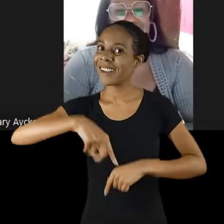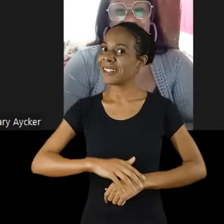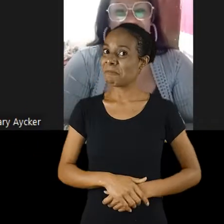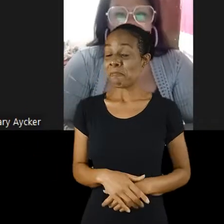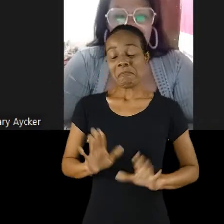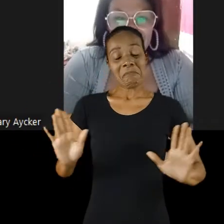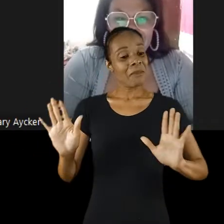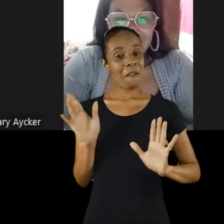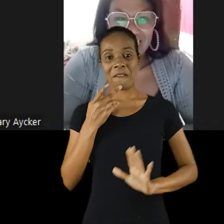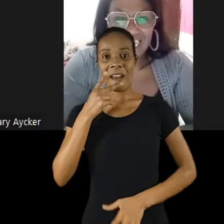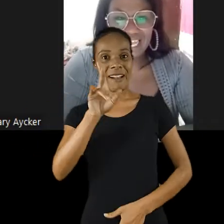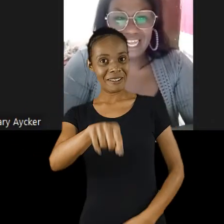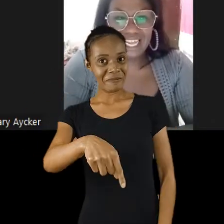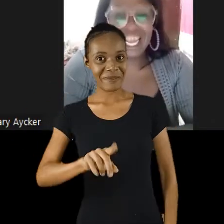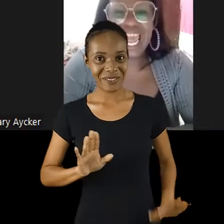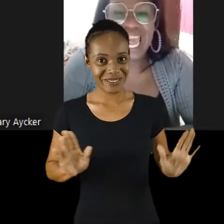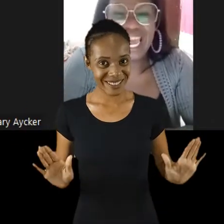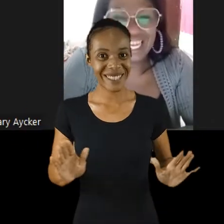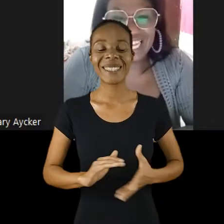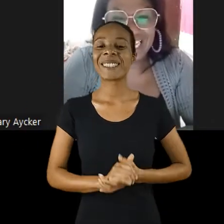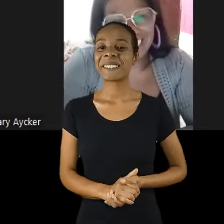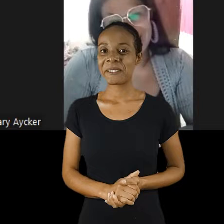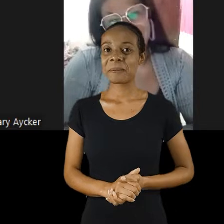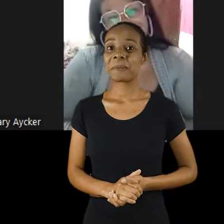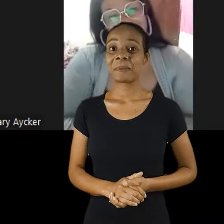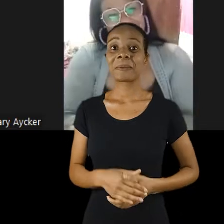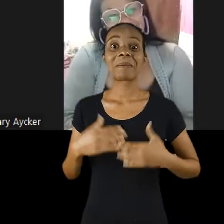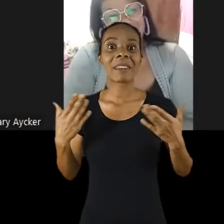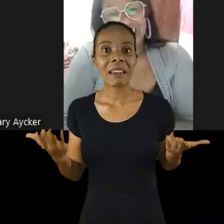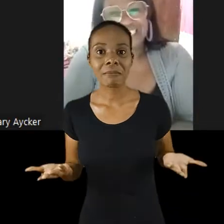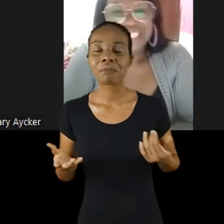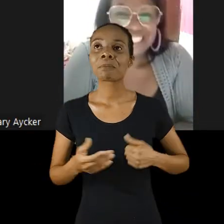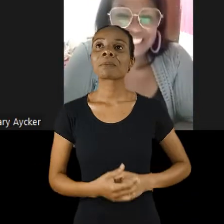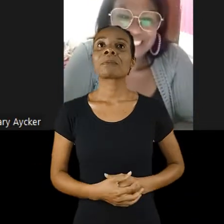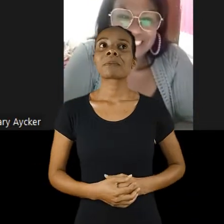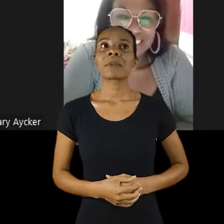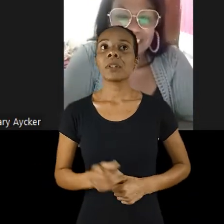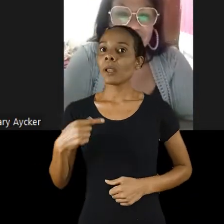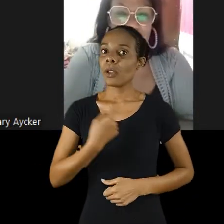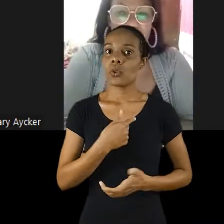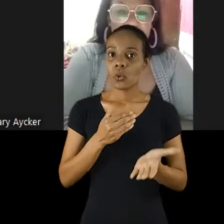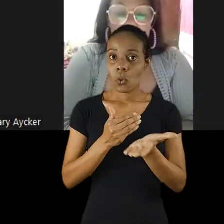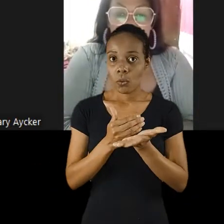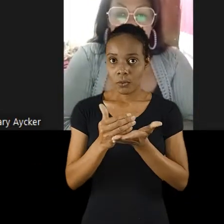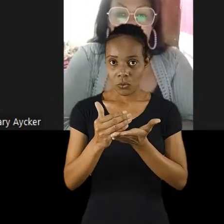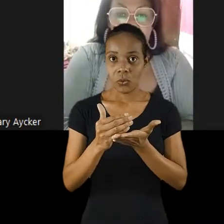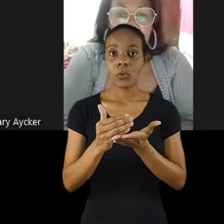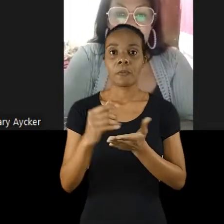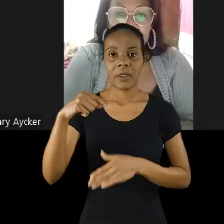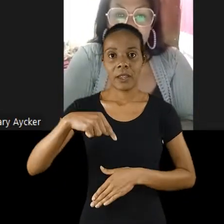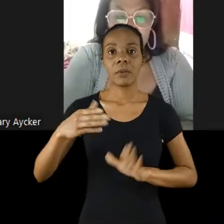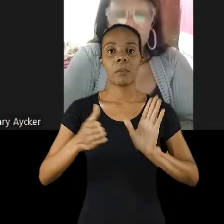vamos pegar aqui, estamos na pé. Yeah. E aí a gente começou a fazer os chás das